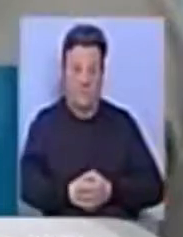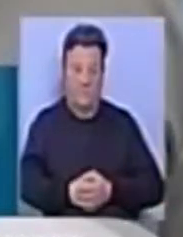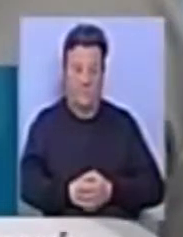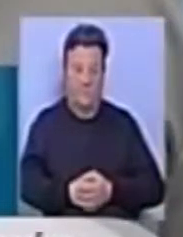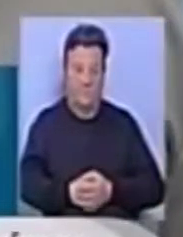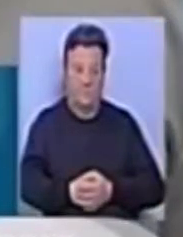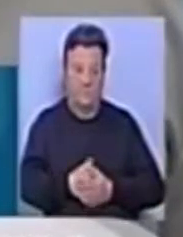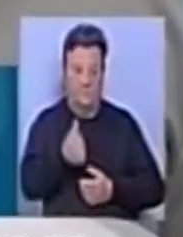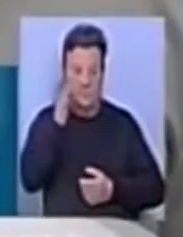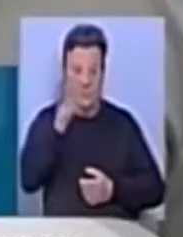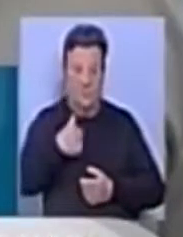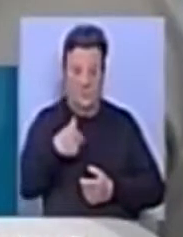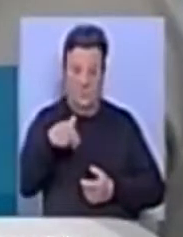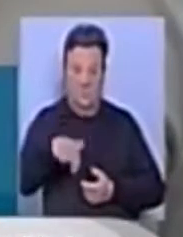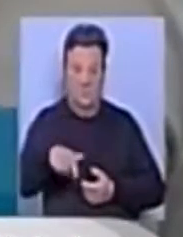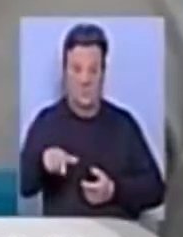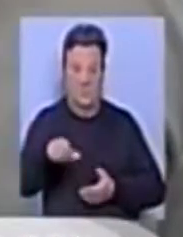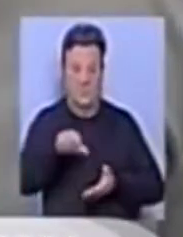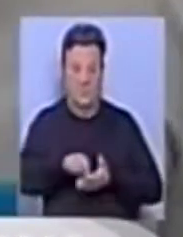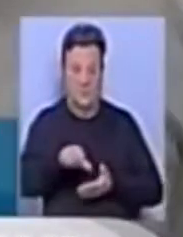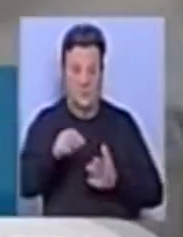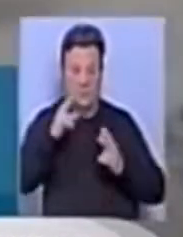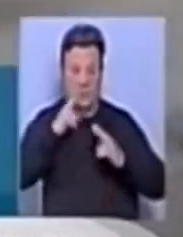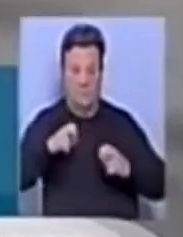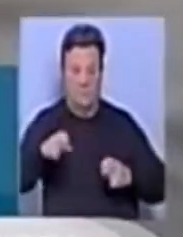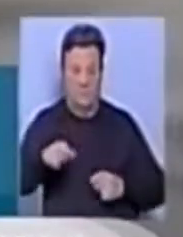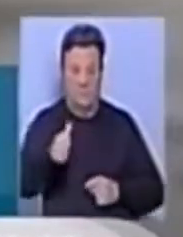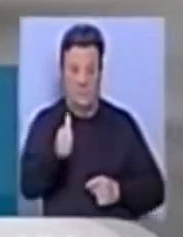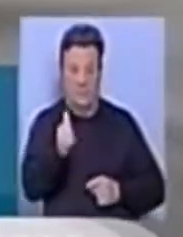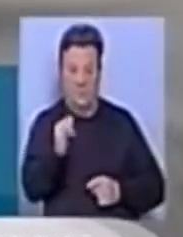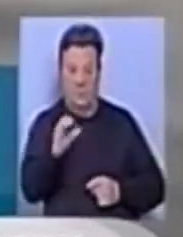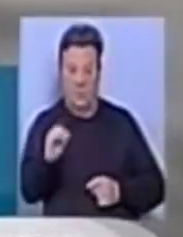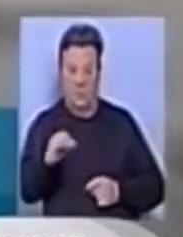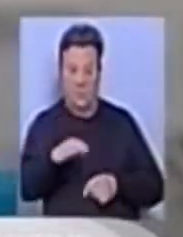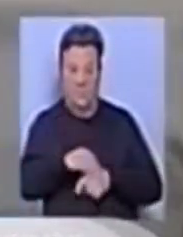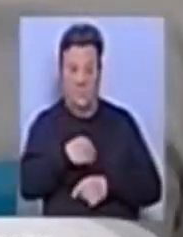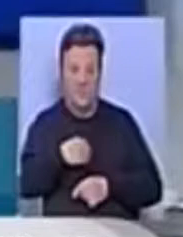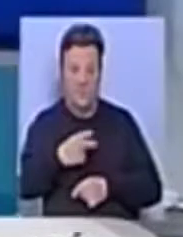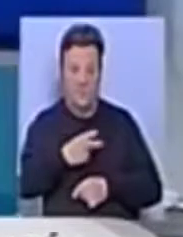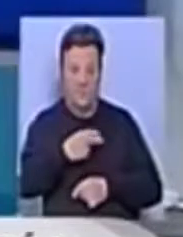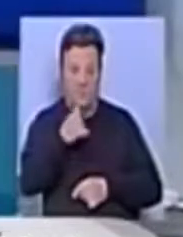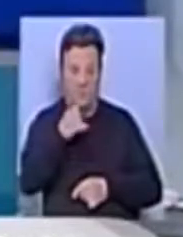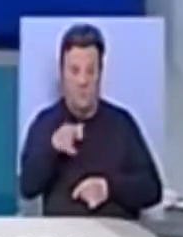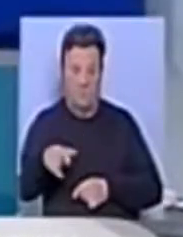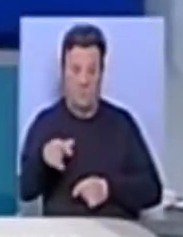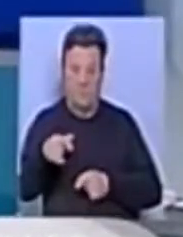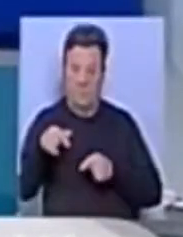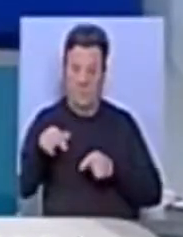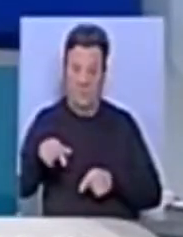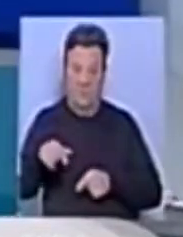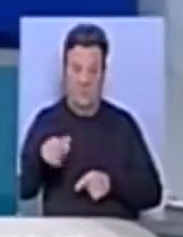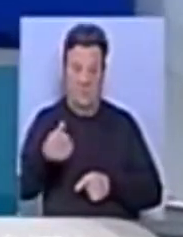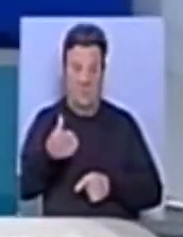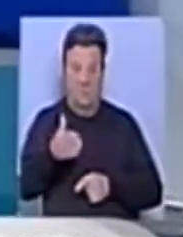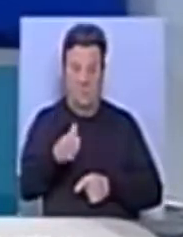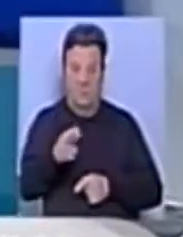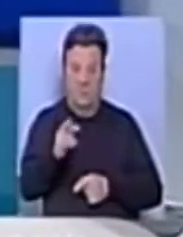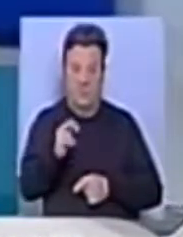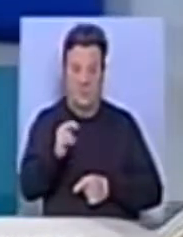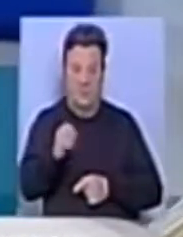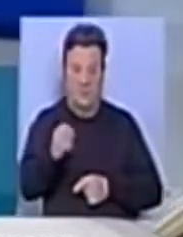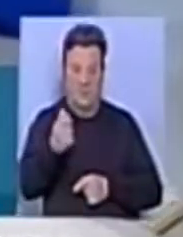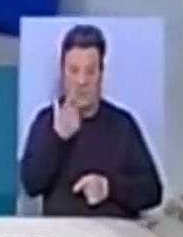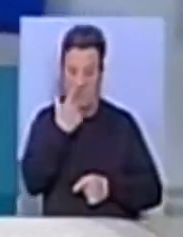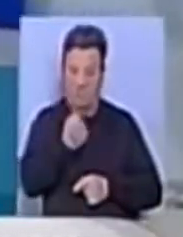boa tarde estamos no centro de investigação de biomedicina da universidade do algarve onde os cerca de 30 investigadores